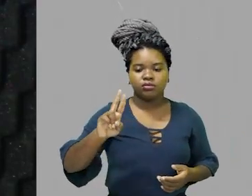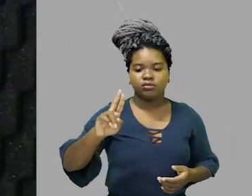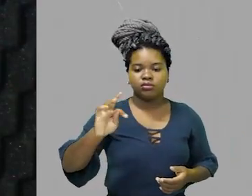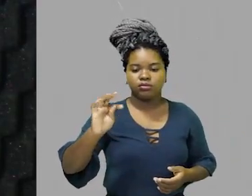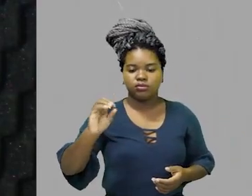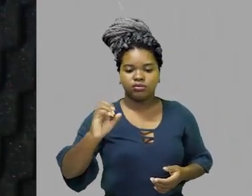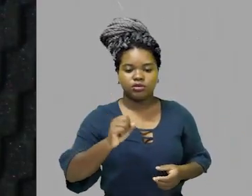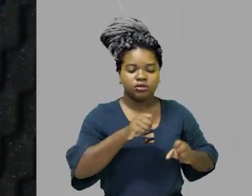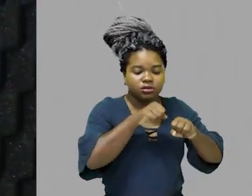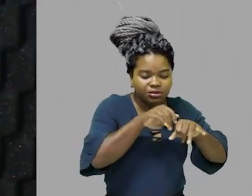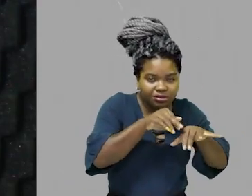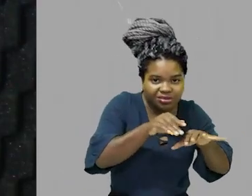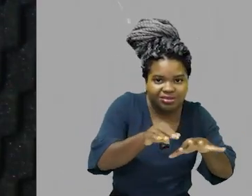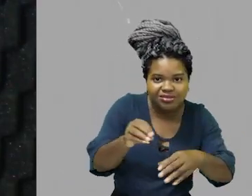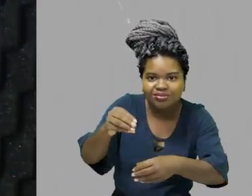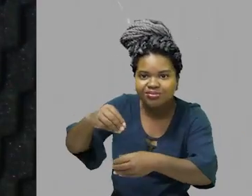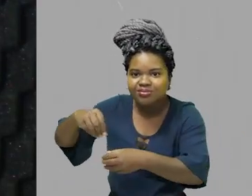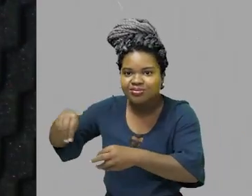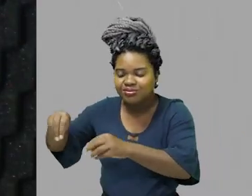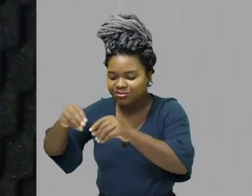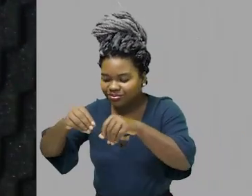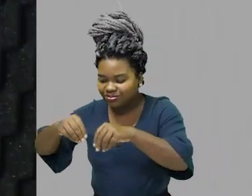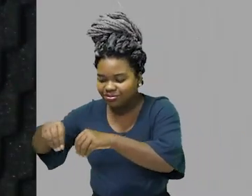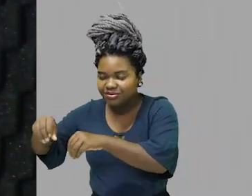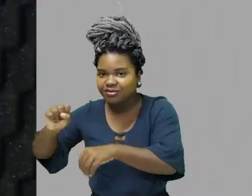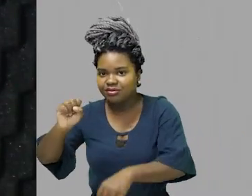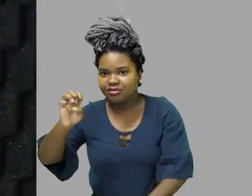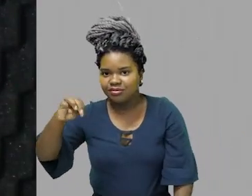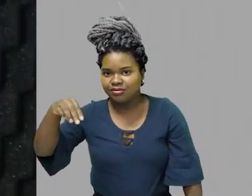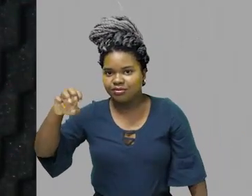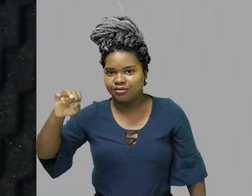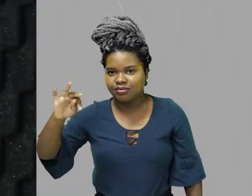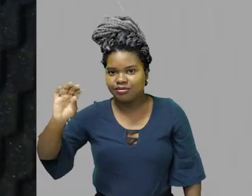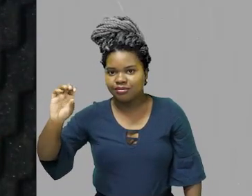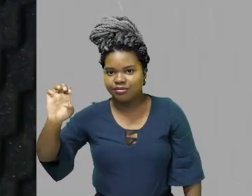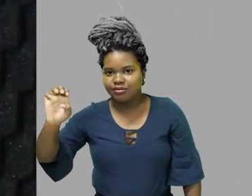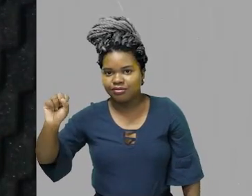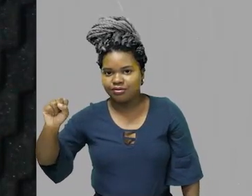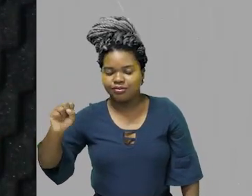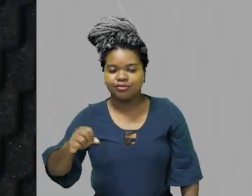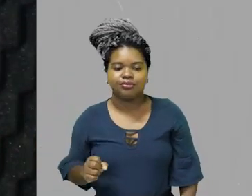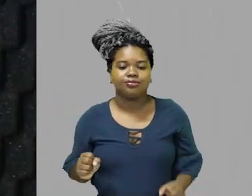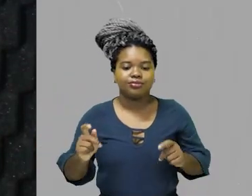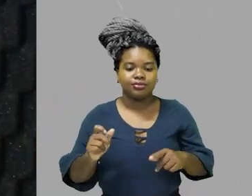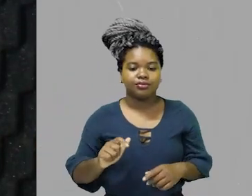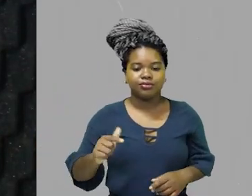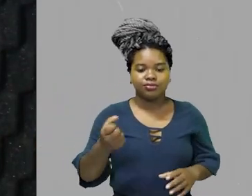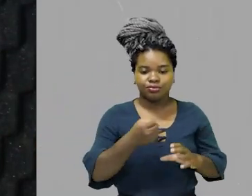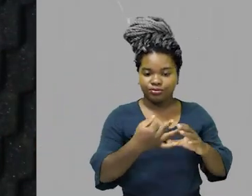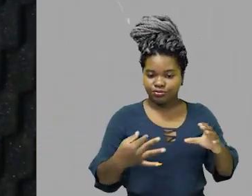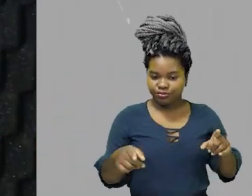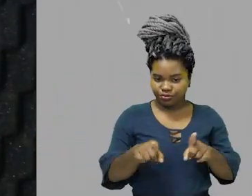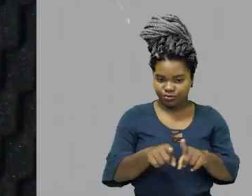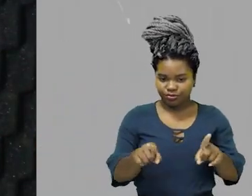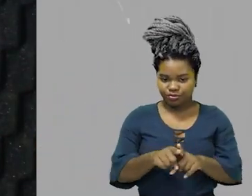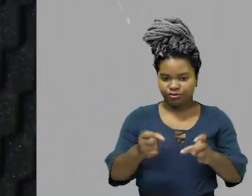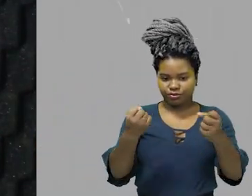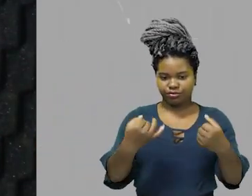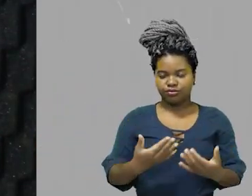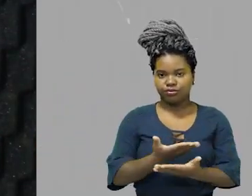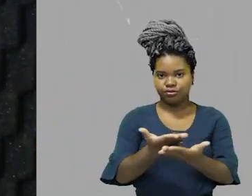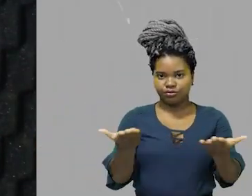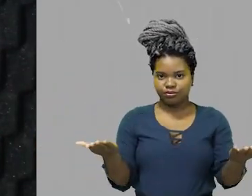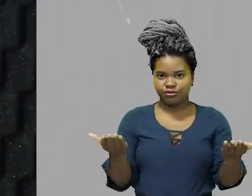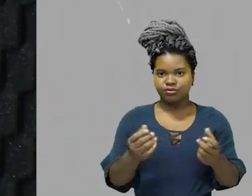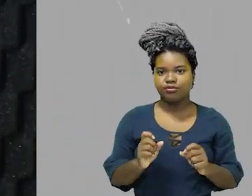Ok? Uma outra característica que a gente pode até mencionar desses grupos aqui, pessoal, é o